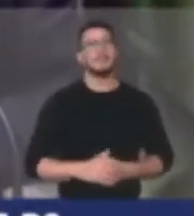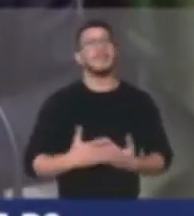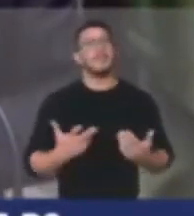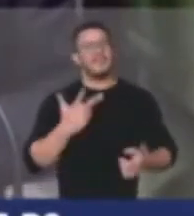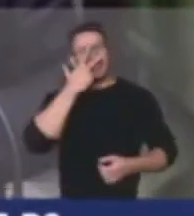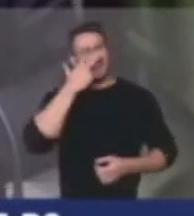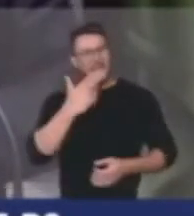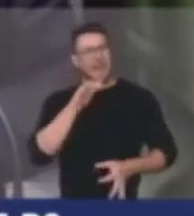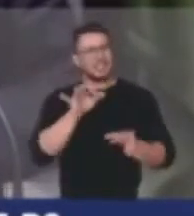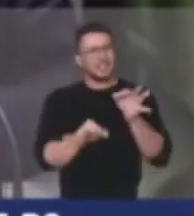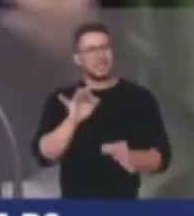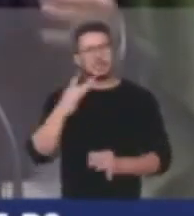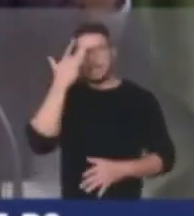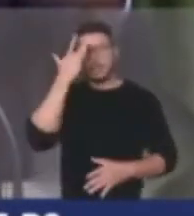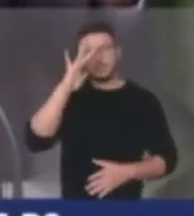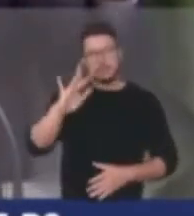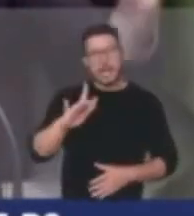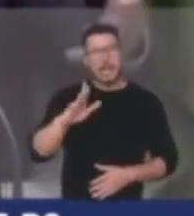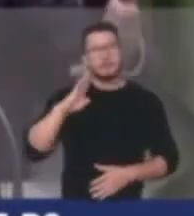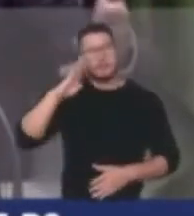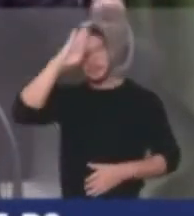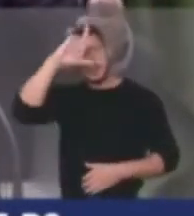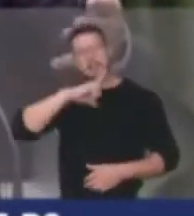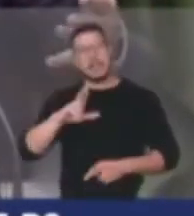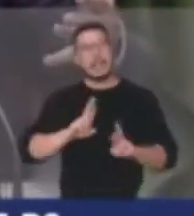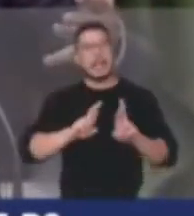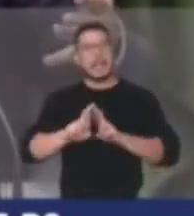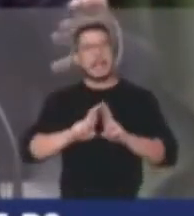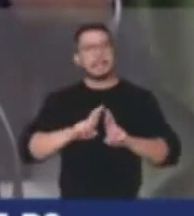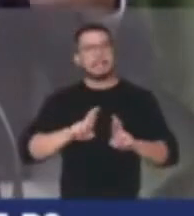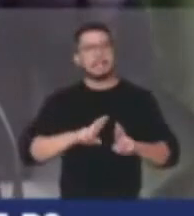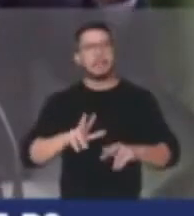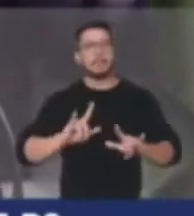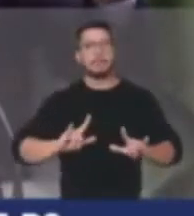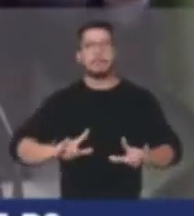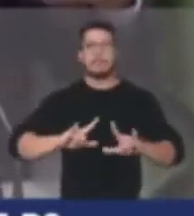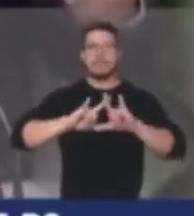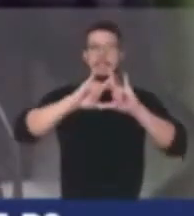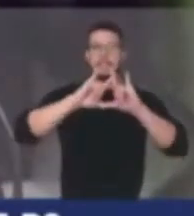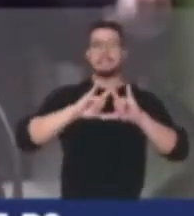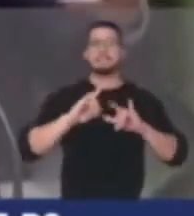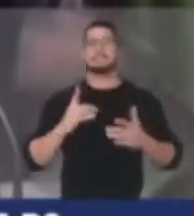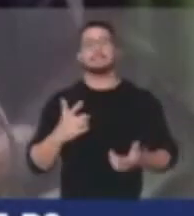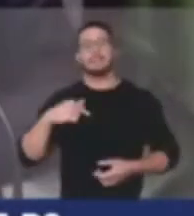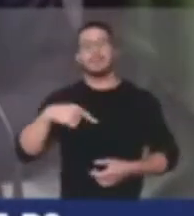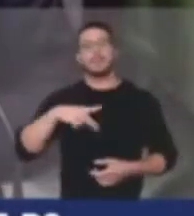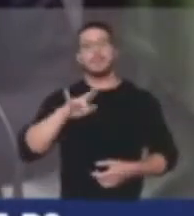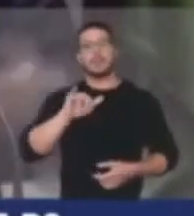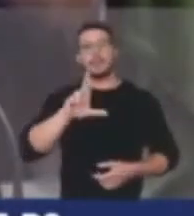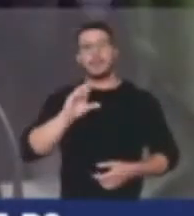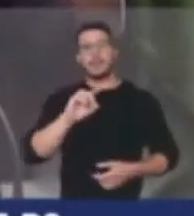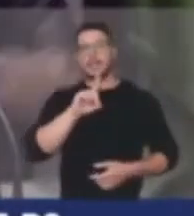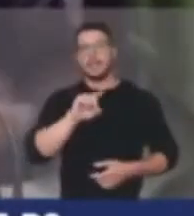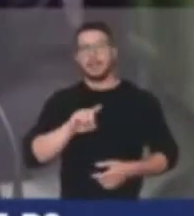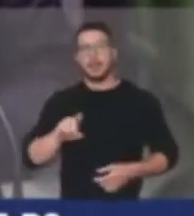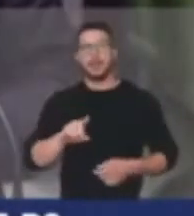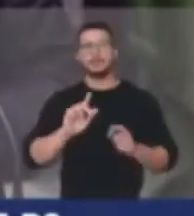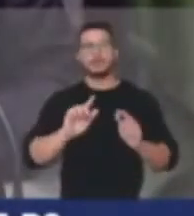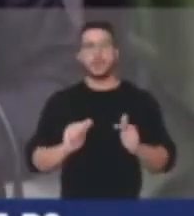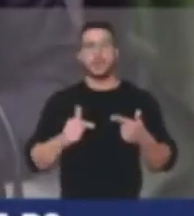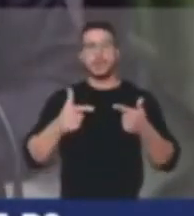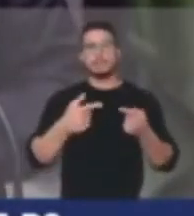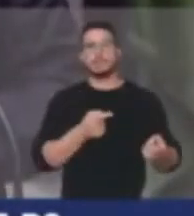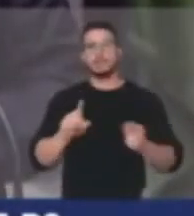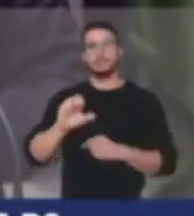organizado, com o Queiroz, as relações do Bolsonaro com os atos antidemocráticos contra o Supremo Tribunal Federal e assim por